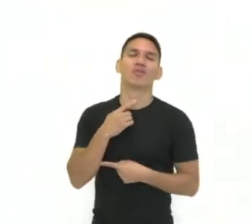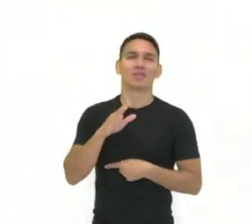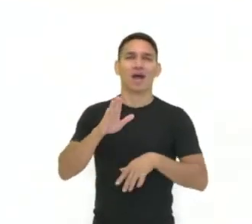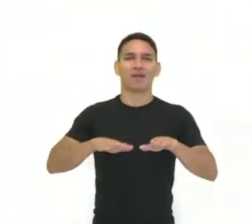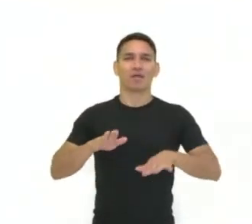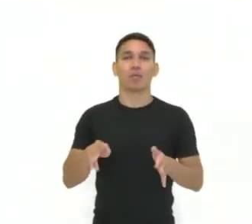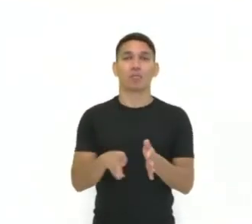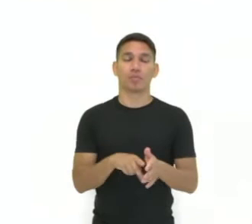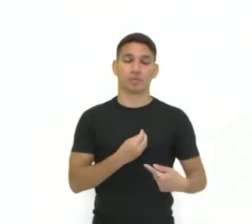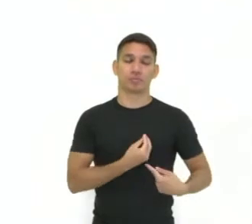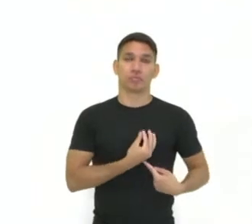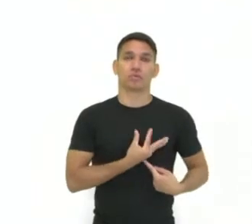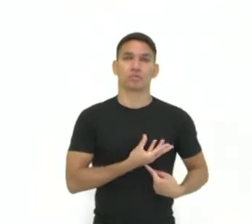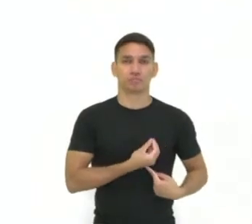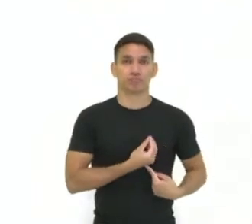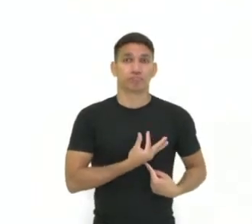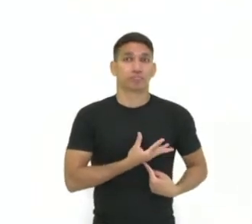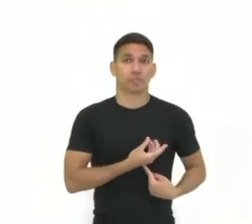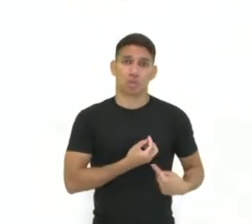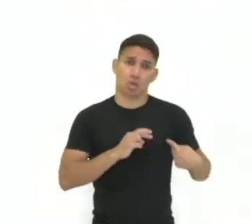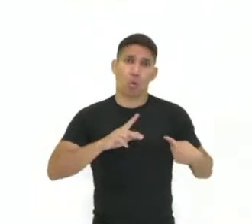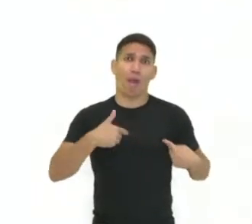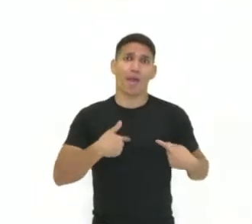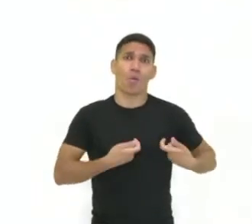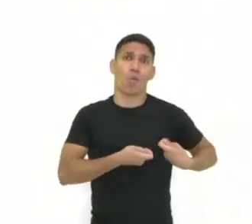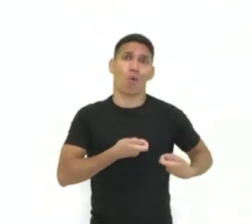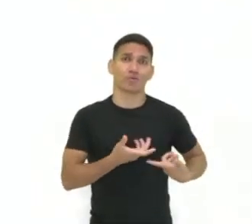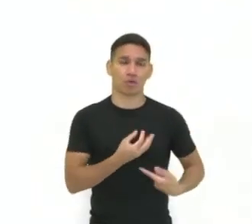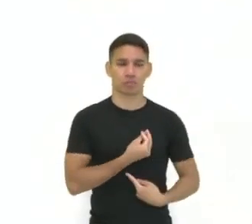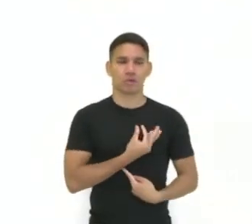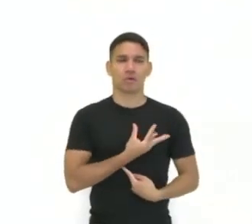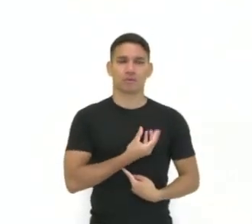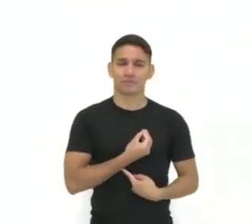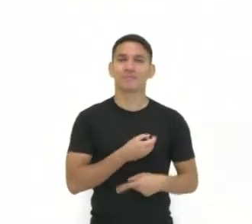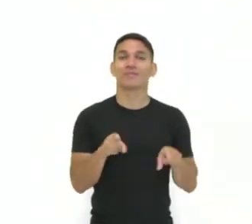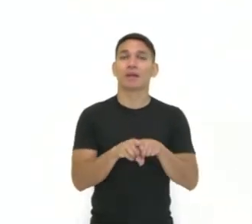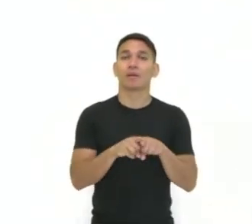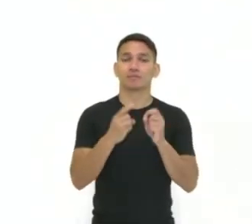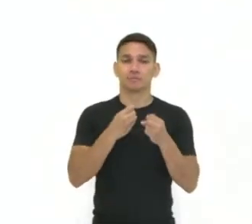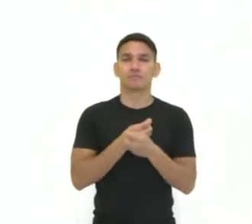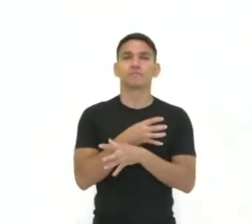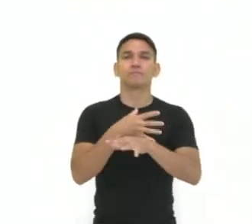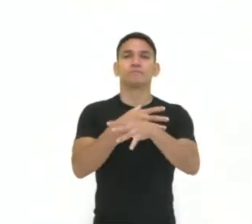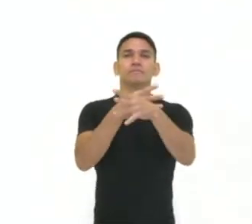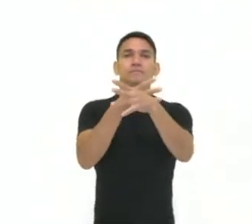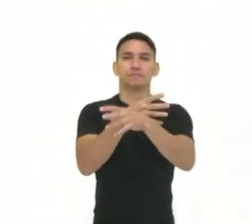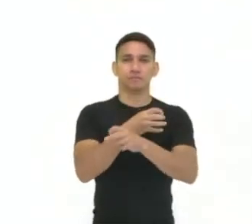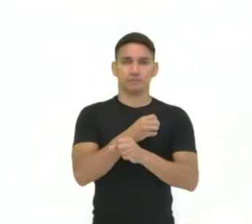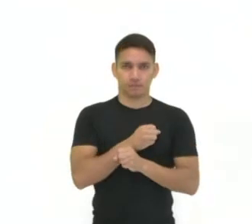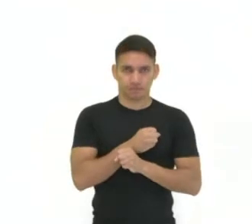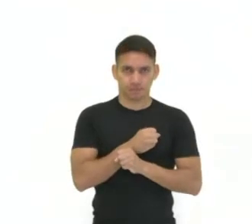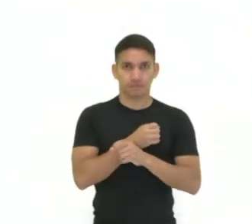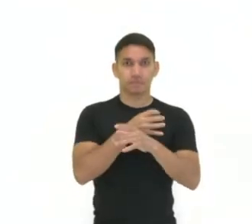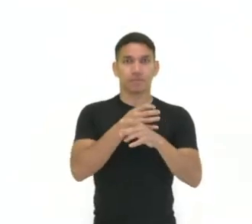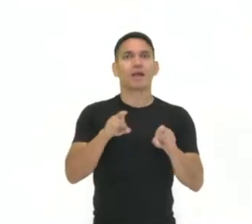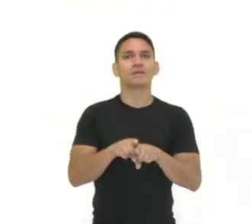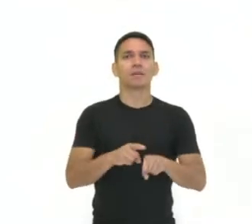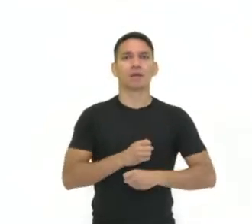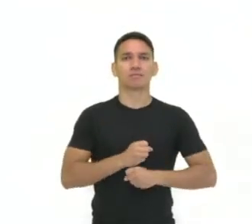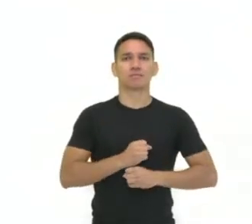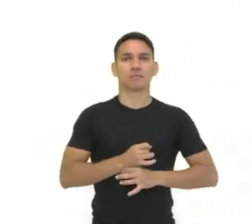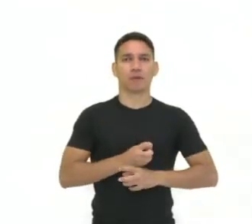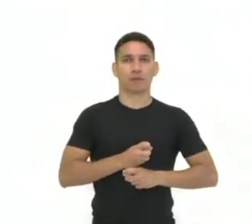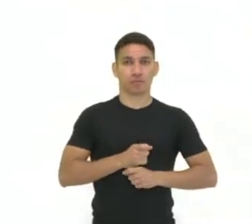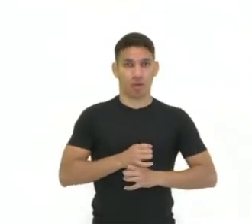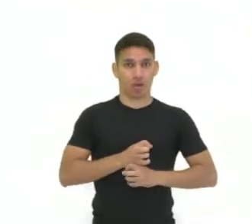do batimento do coração, o batimento cardíaco, da nossa respiração e dos movimentos peristálticos que estão associados